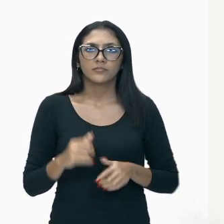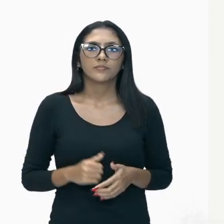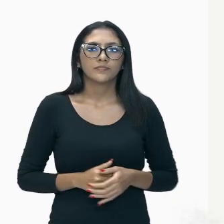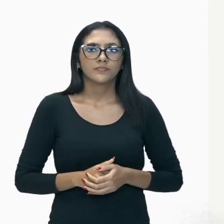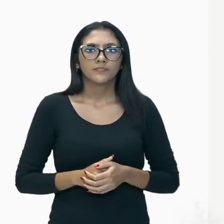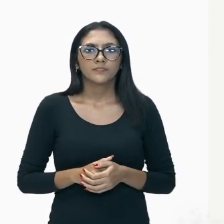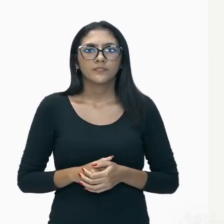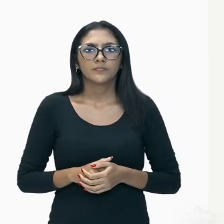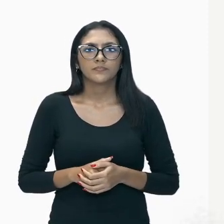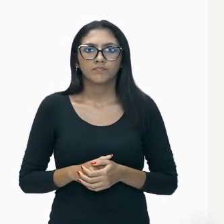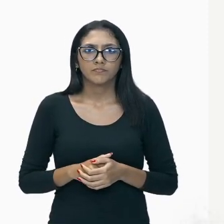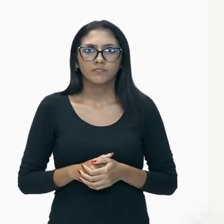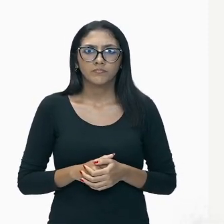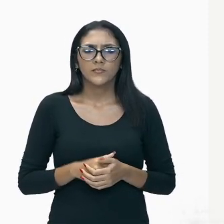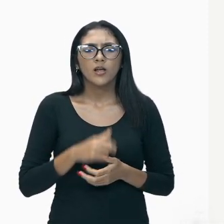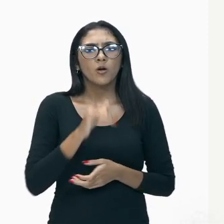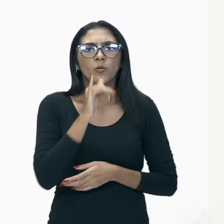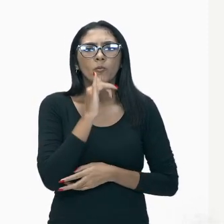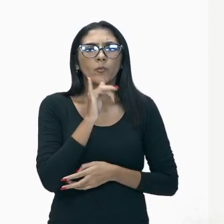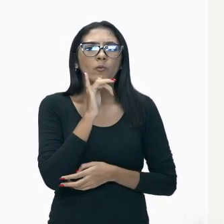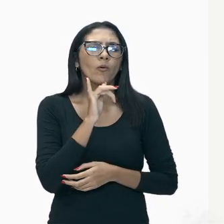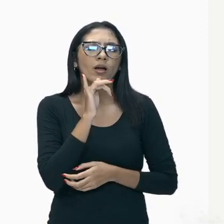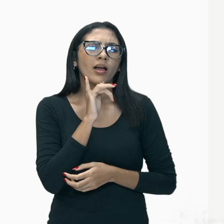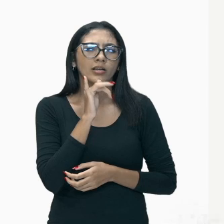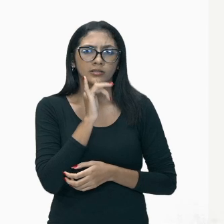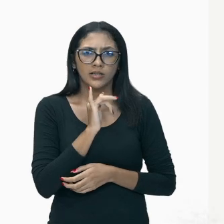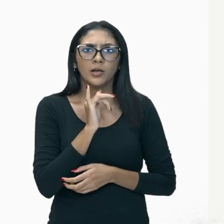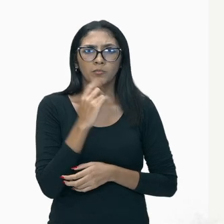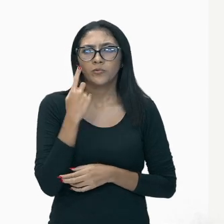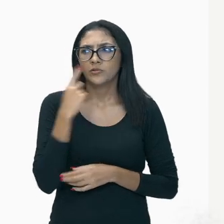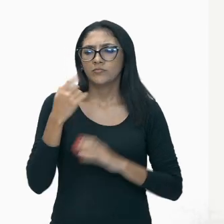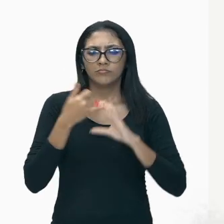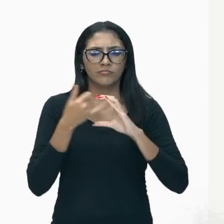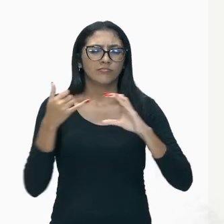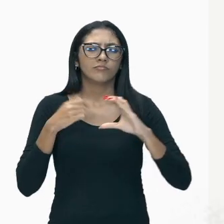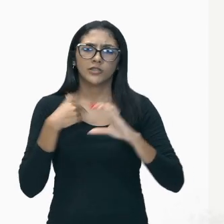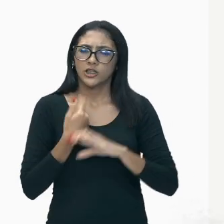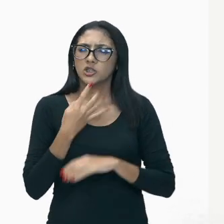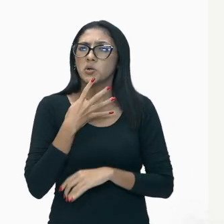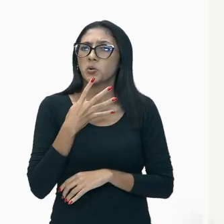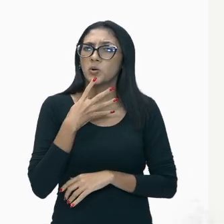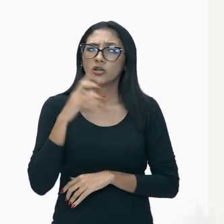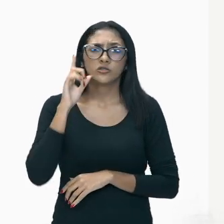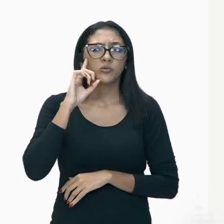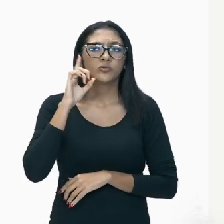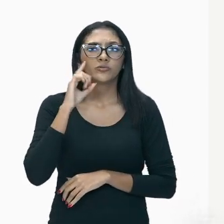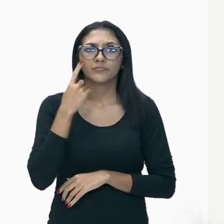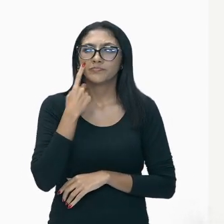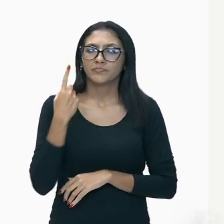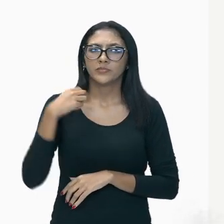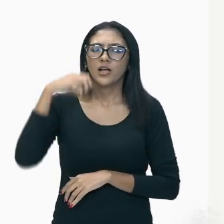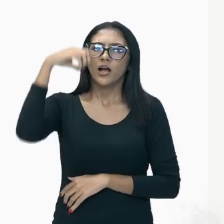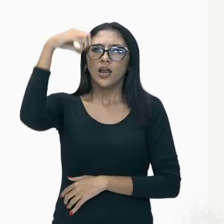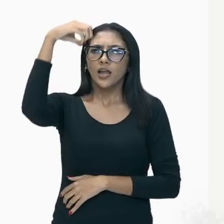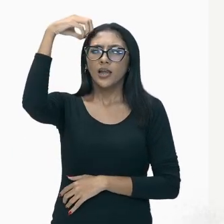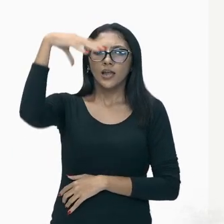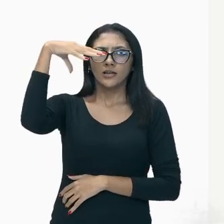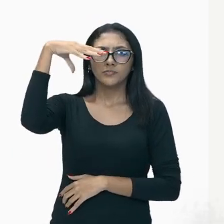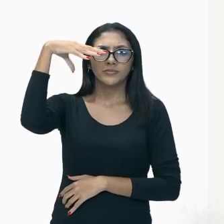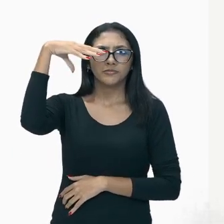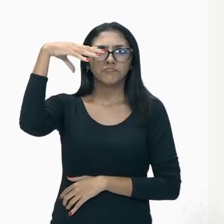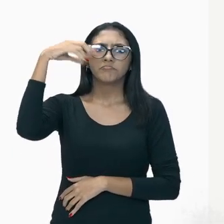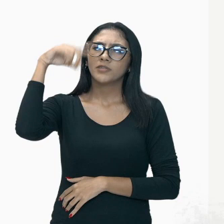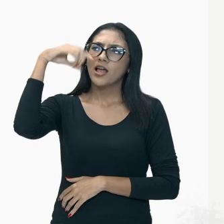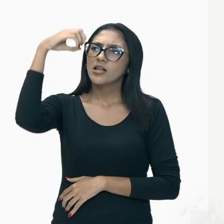tem exemplos do efeito Joule no nosso cotidiano. A lâmpada. A lâmpada, ela